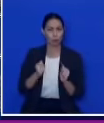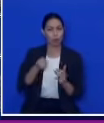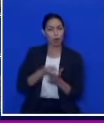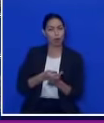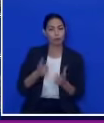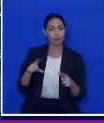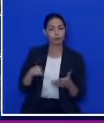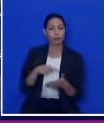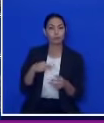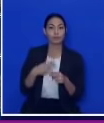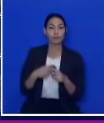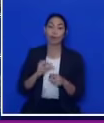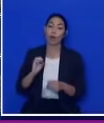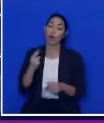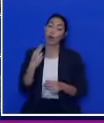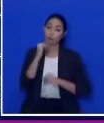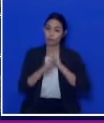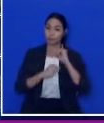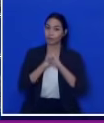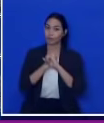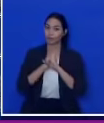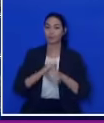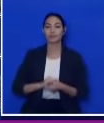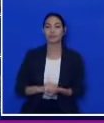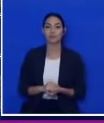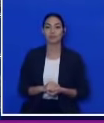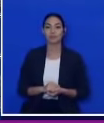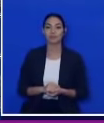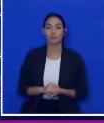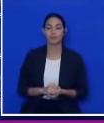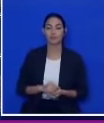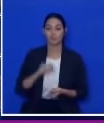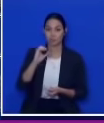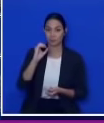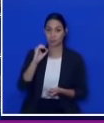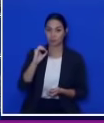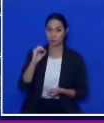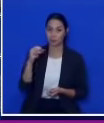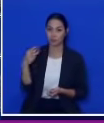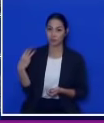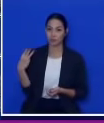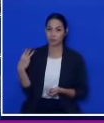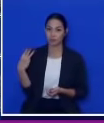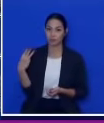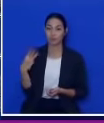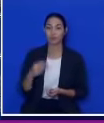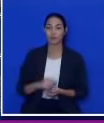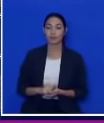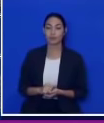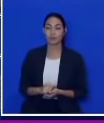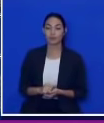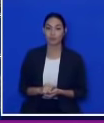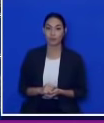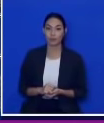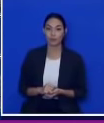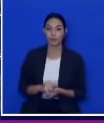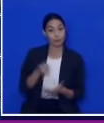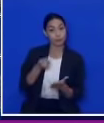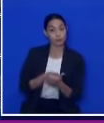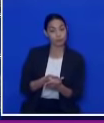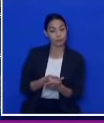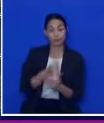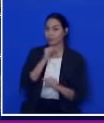lotérica ou apostar online. Mais uma bola sorteada aqui, 03. 03. Para fazer